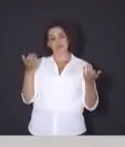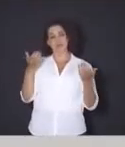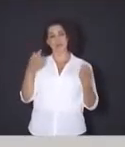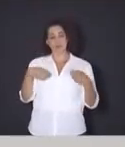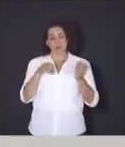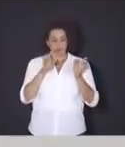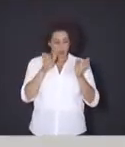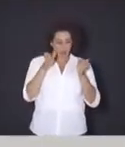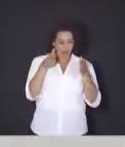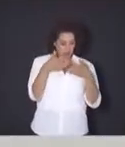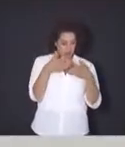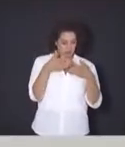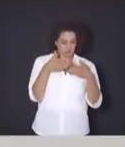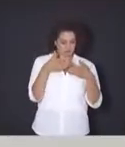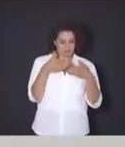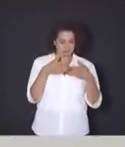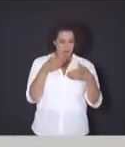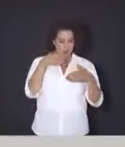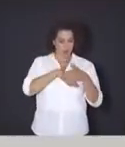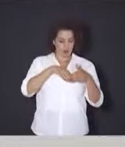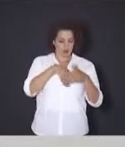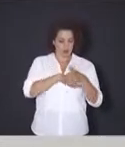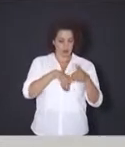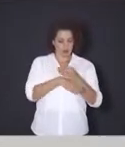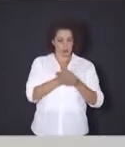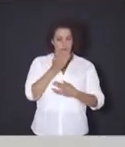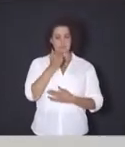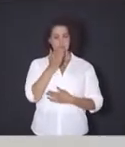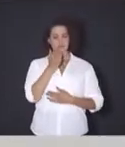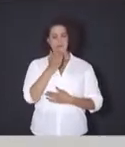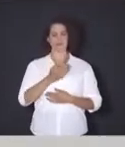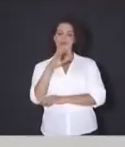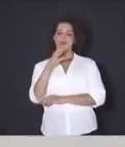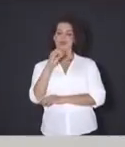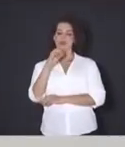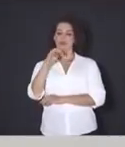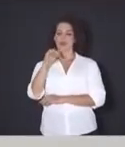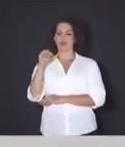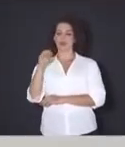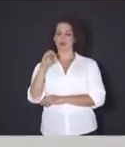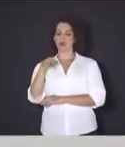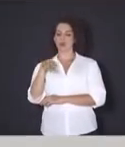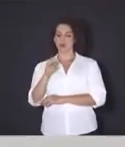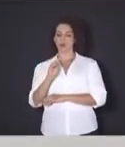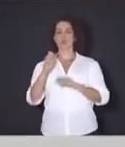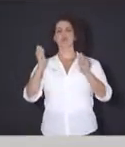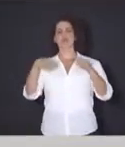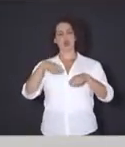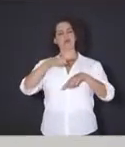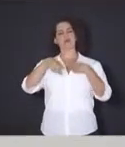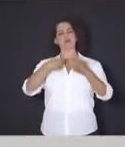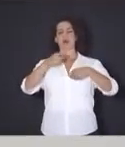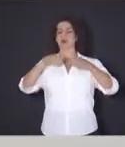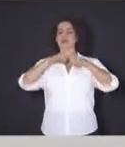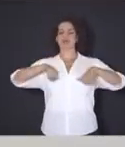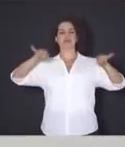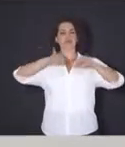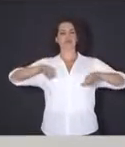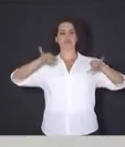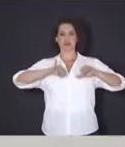estocar alimentos márcia tiburi é com muita honra que convidamos ao palco o